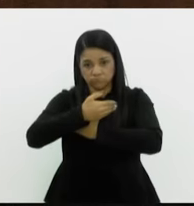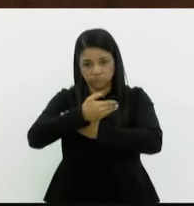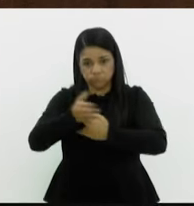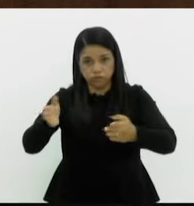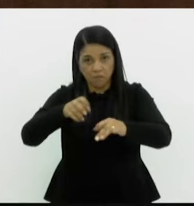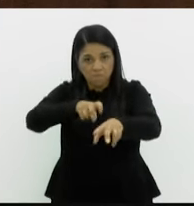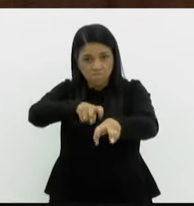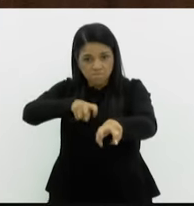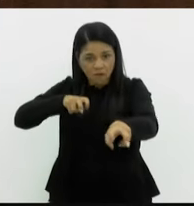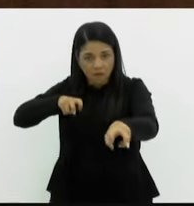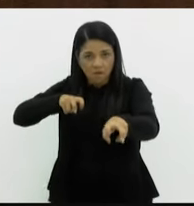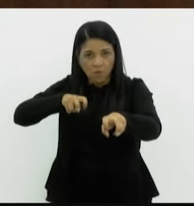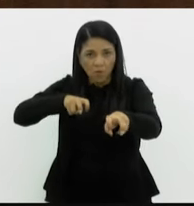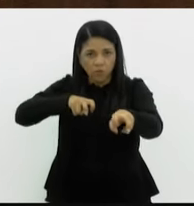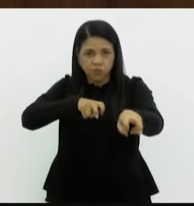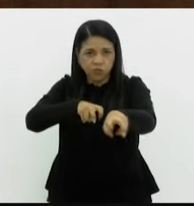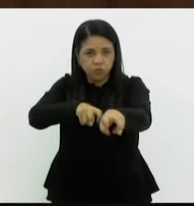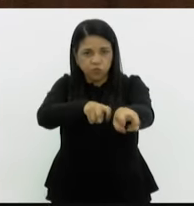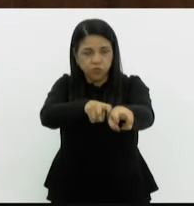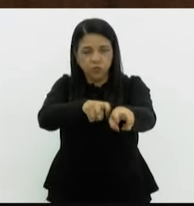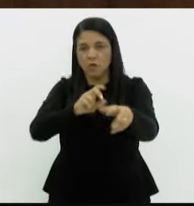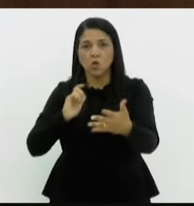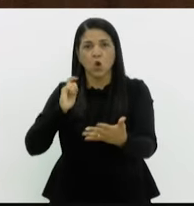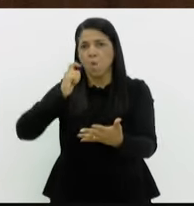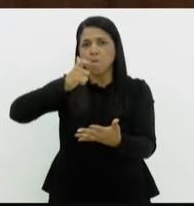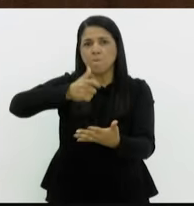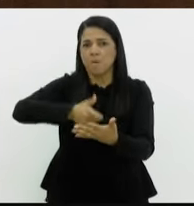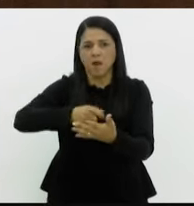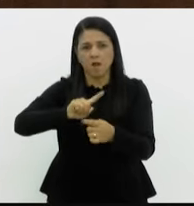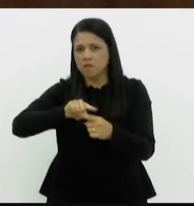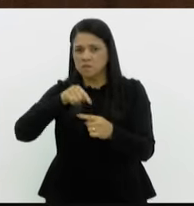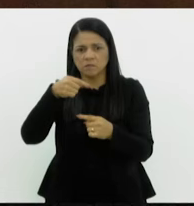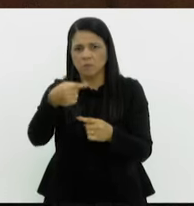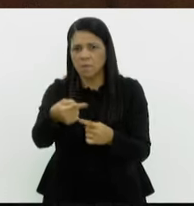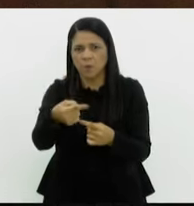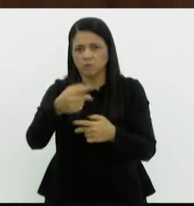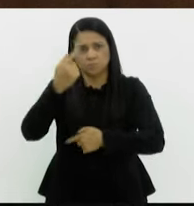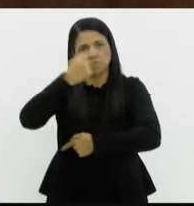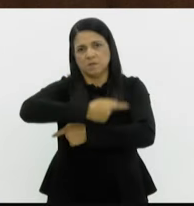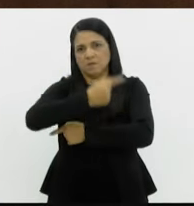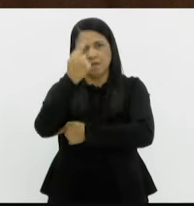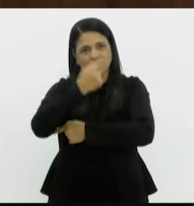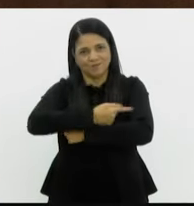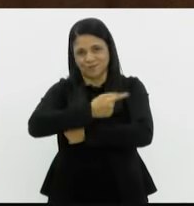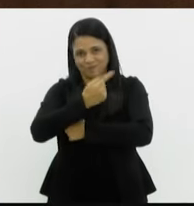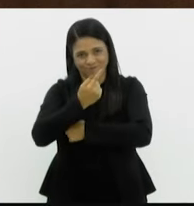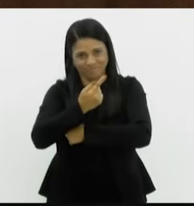passar e não seja cobrado posteriormente às pessoas